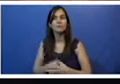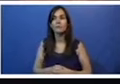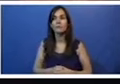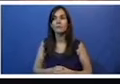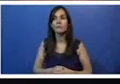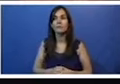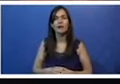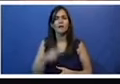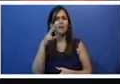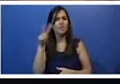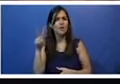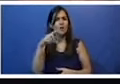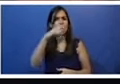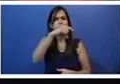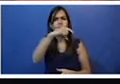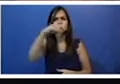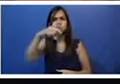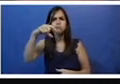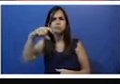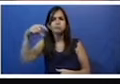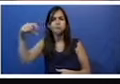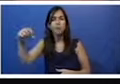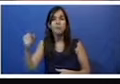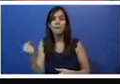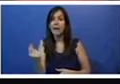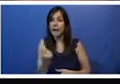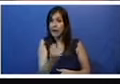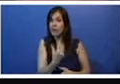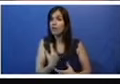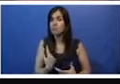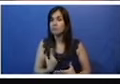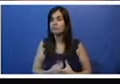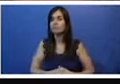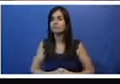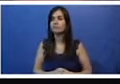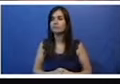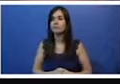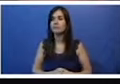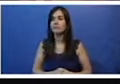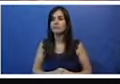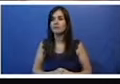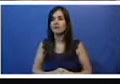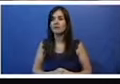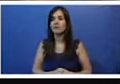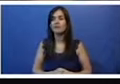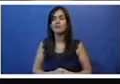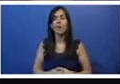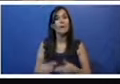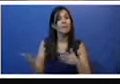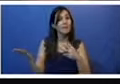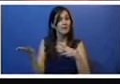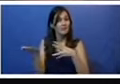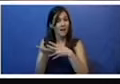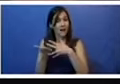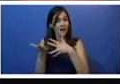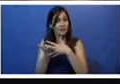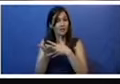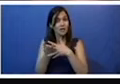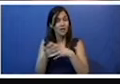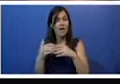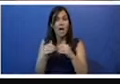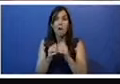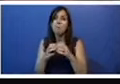pedacinho que vai dar para um então quer dizer pessoal que a metade é